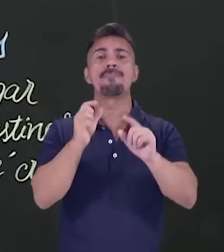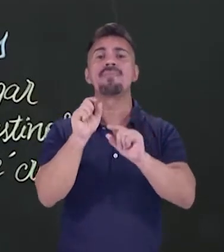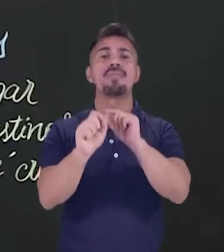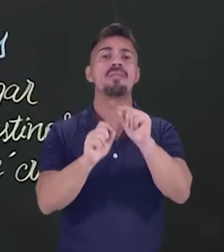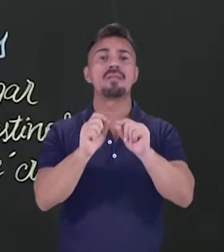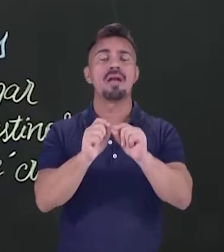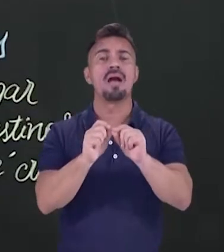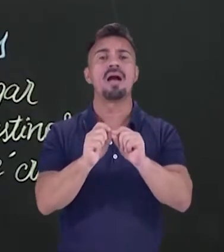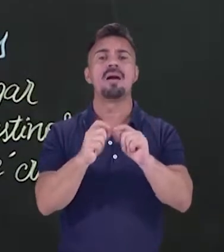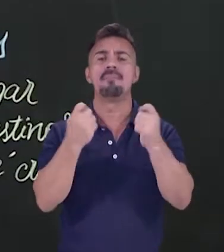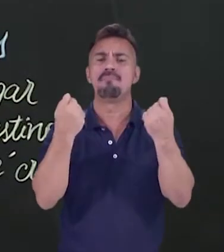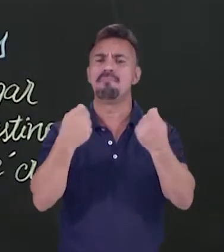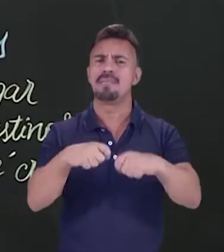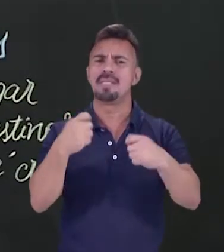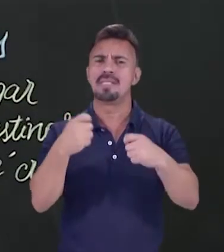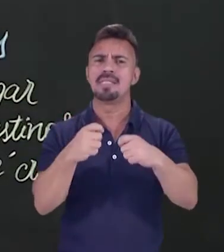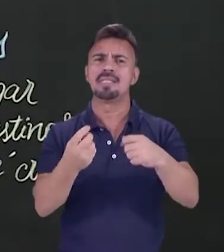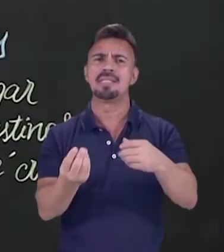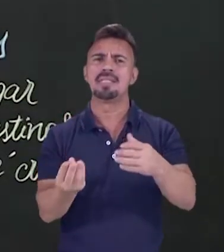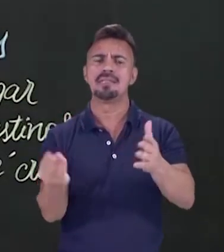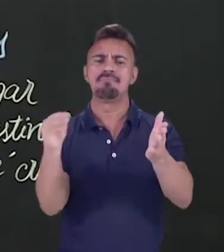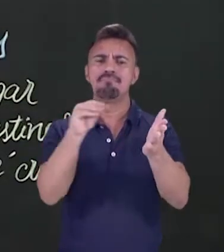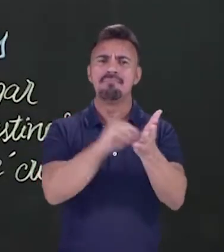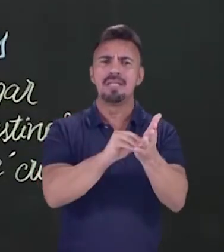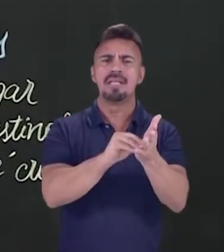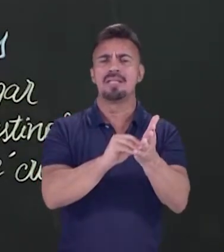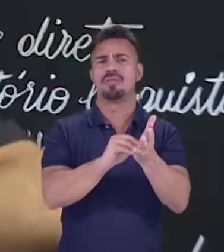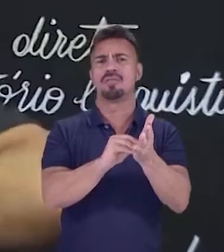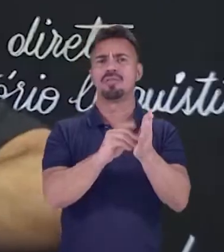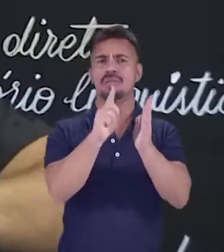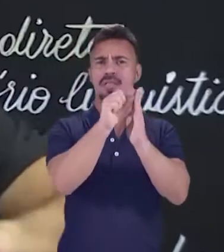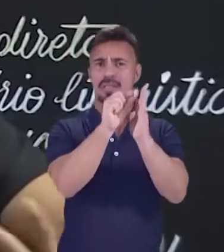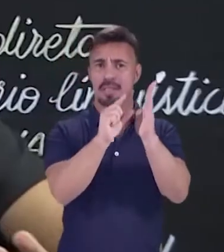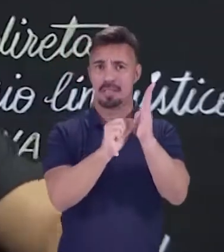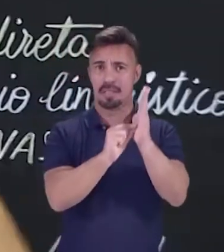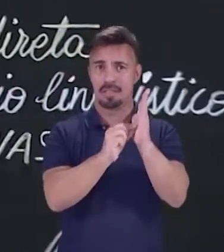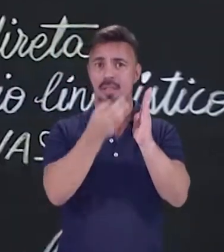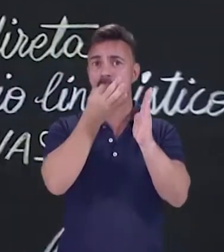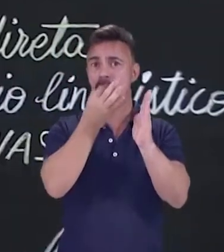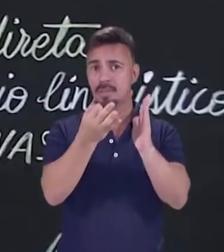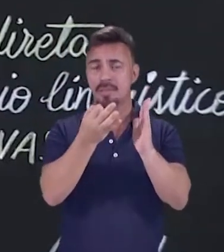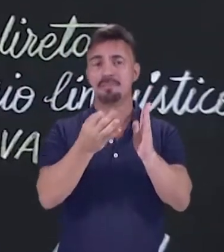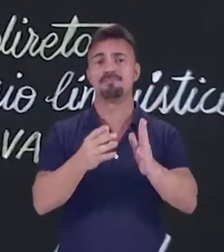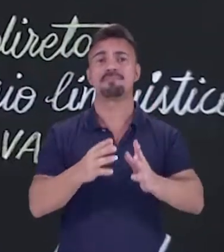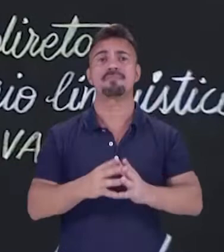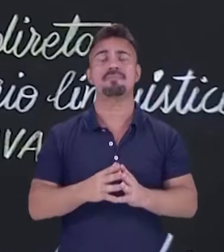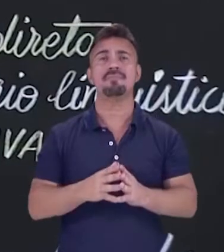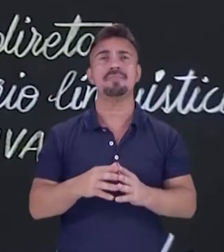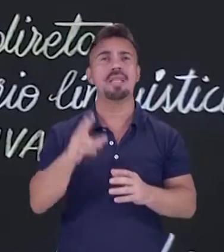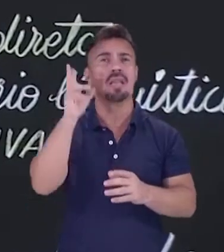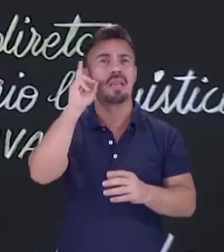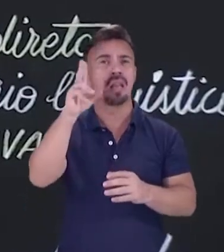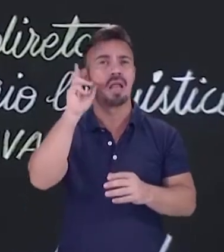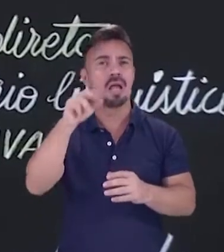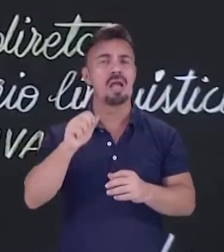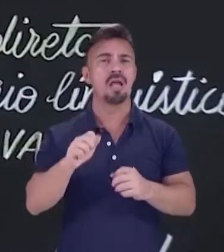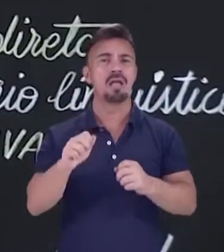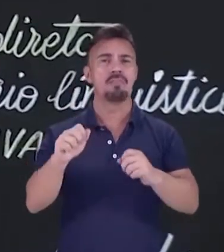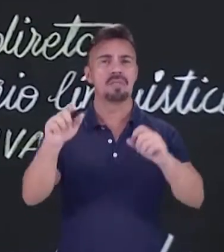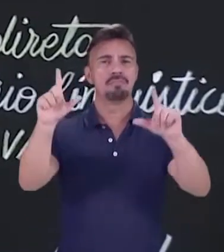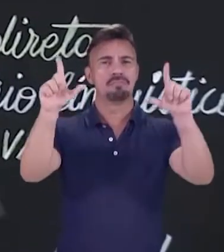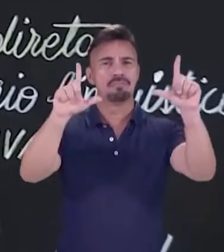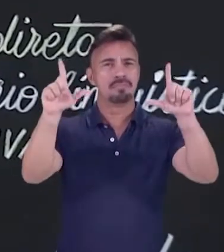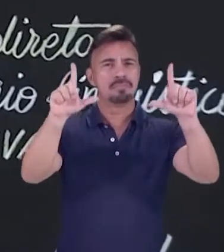são indispensáveis em um artigo de opinião. Quando a gente fala em persuasão, às vezes a gente lembra das propagandas, né, dos